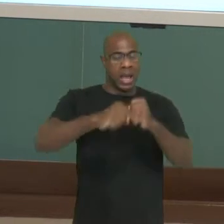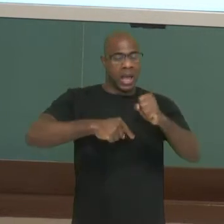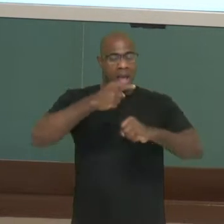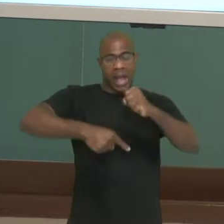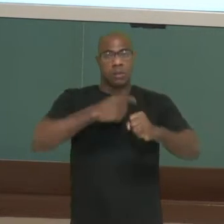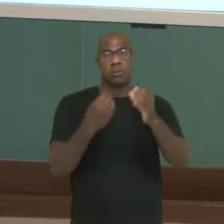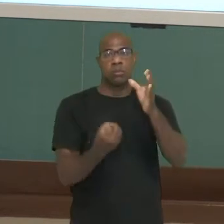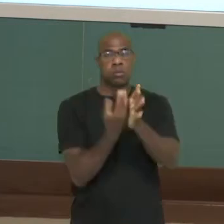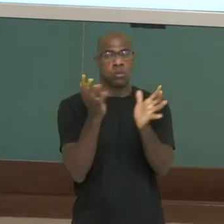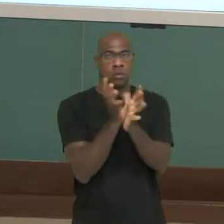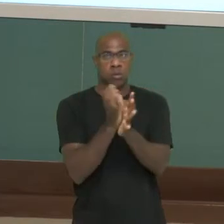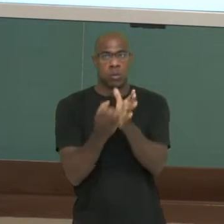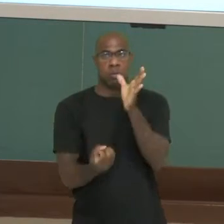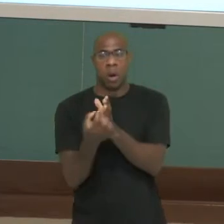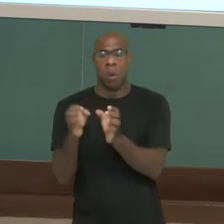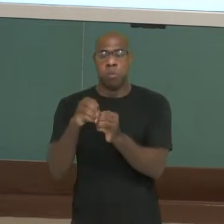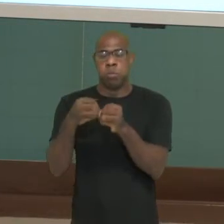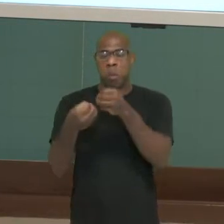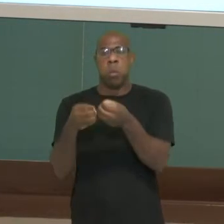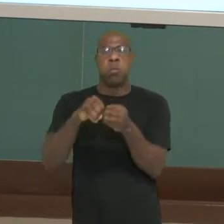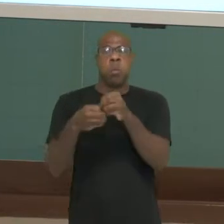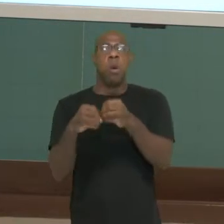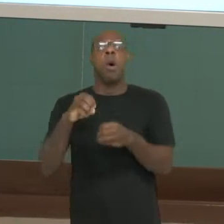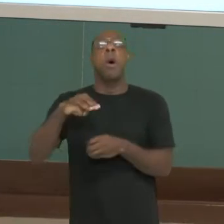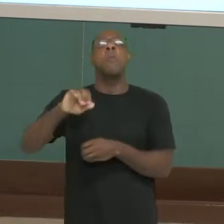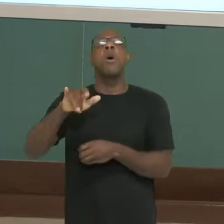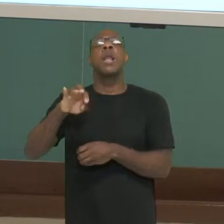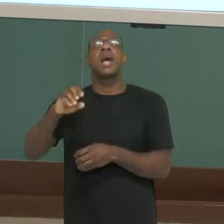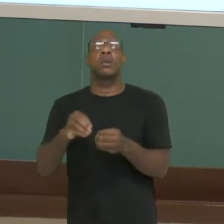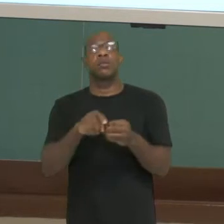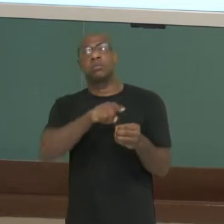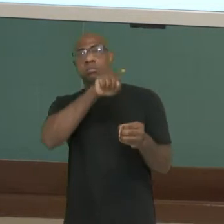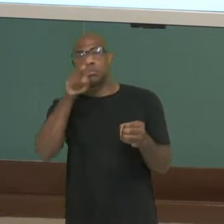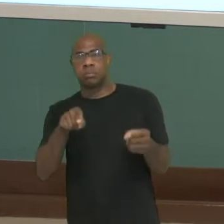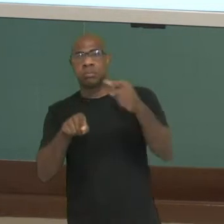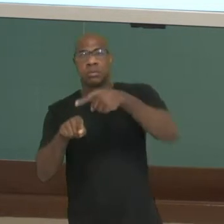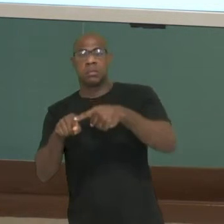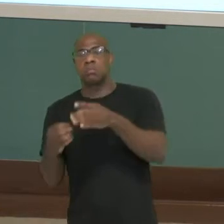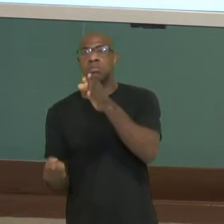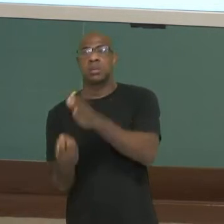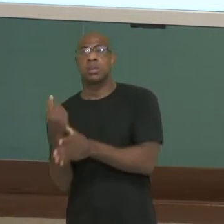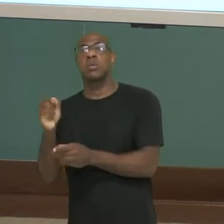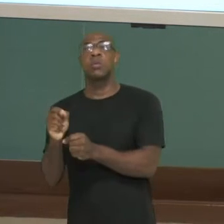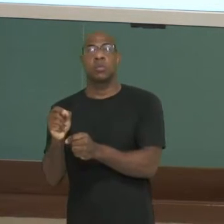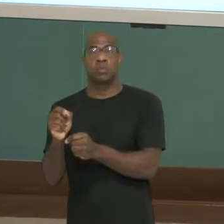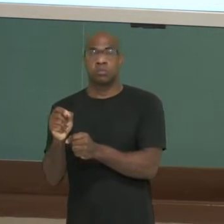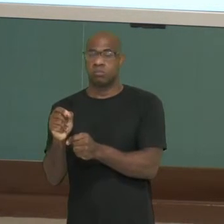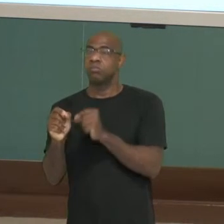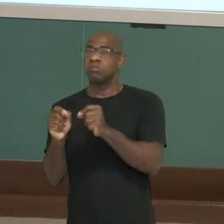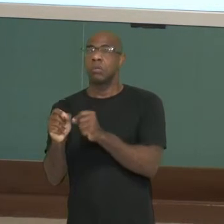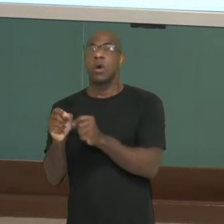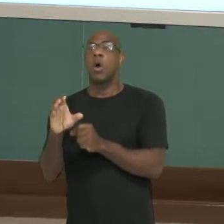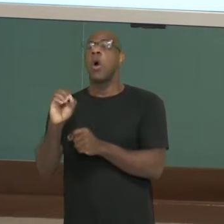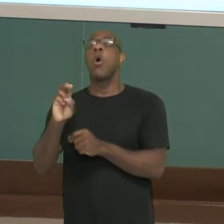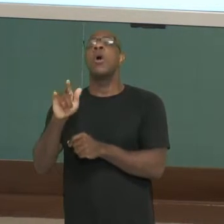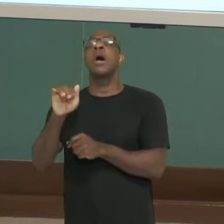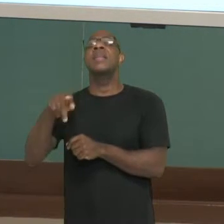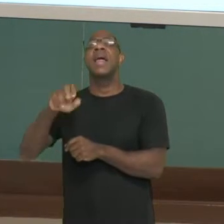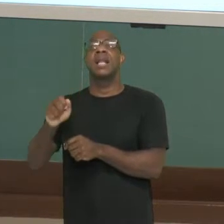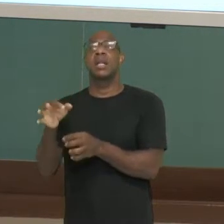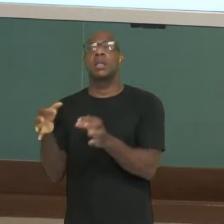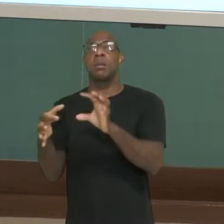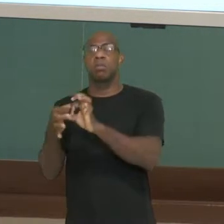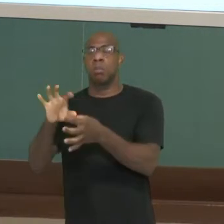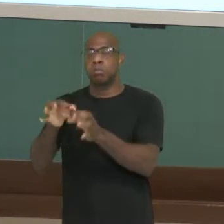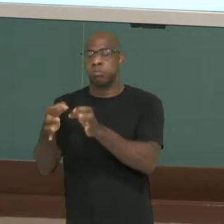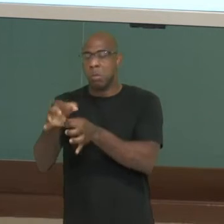forma moléculas. As moléculas vão formar as organelas.